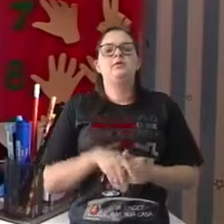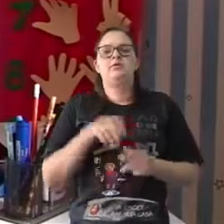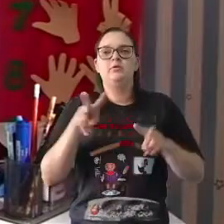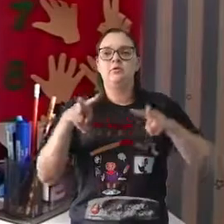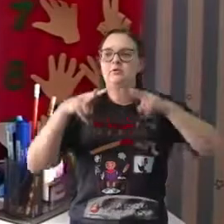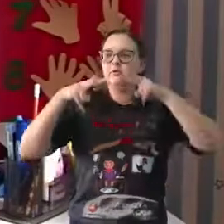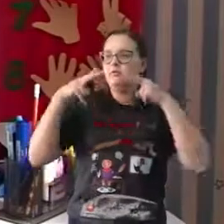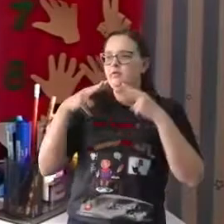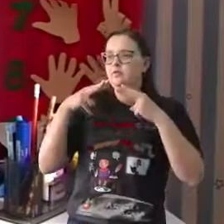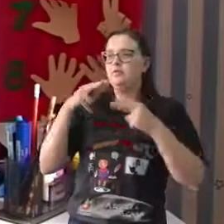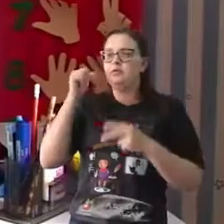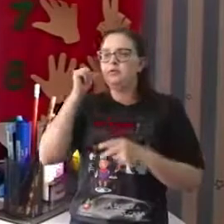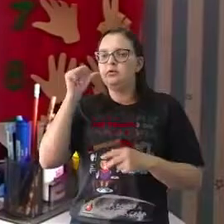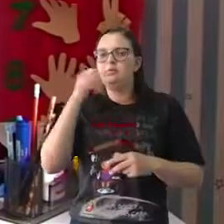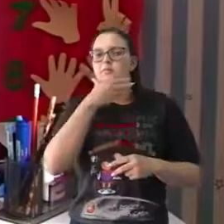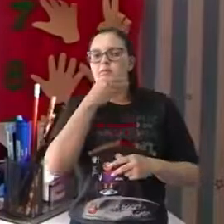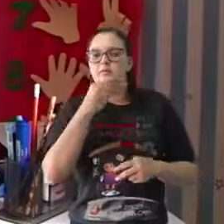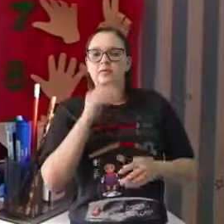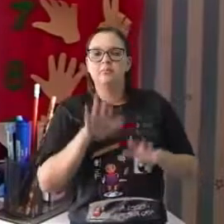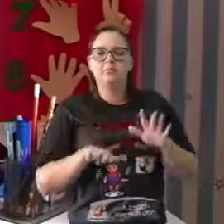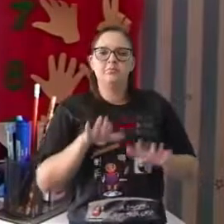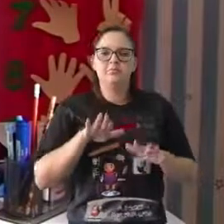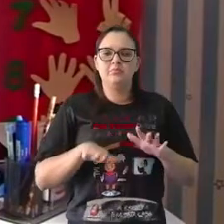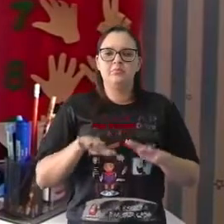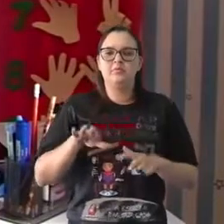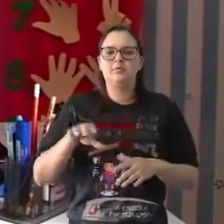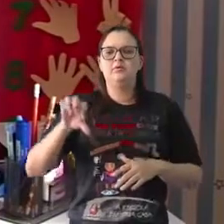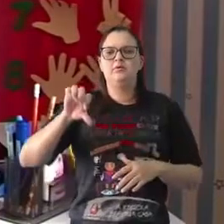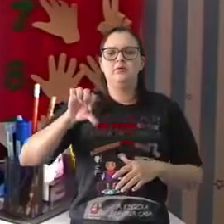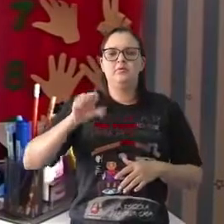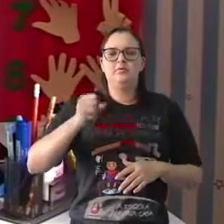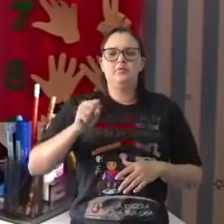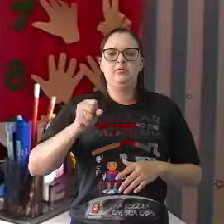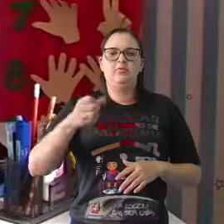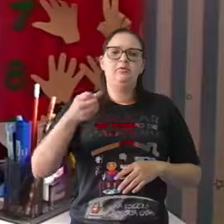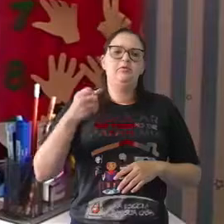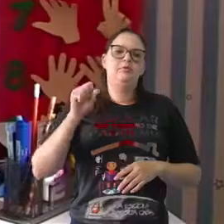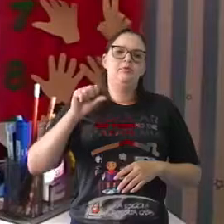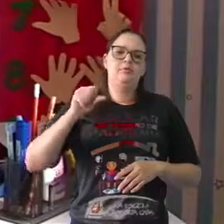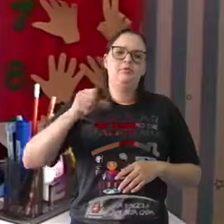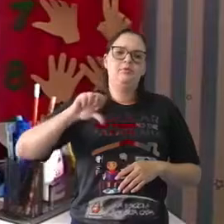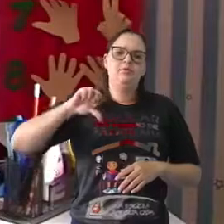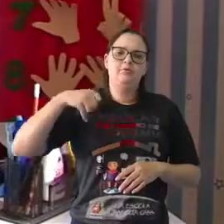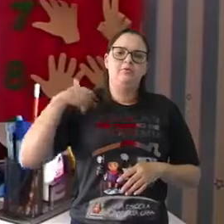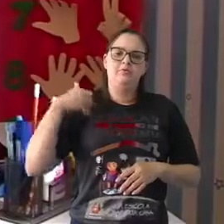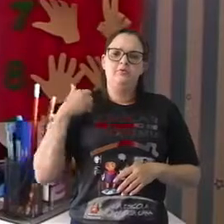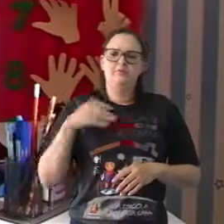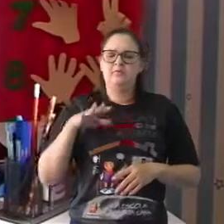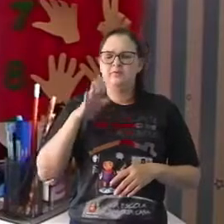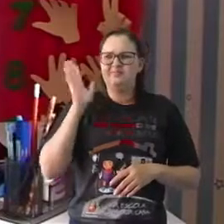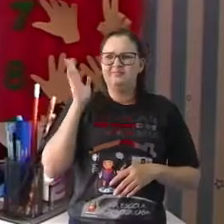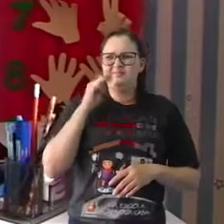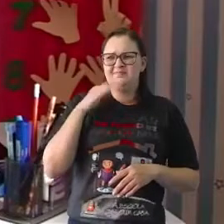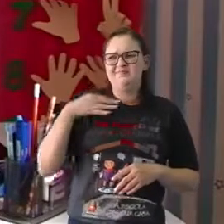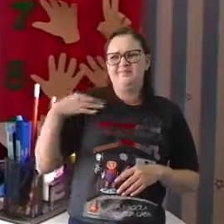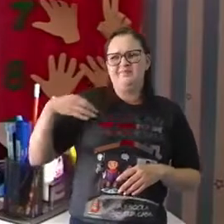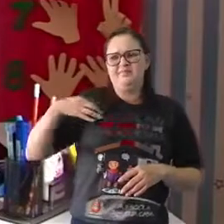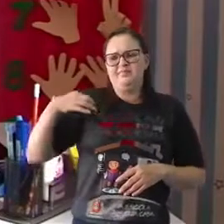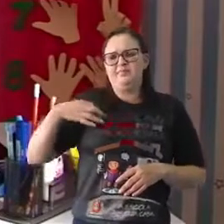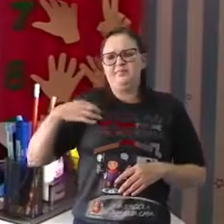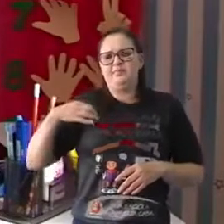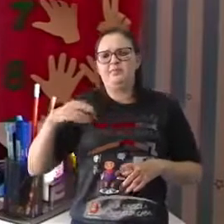menina a partir de 8, 9 anos, aquele cheirinho nas axilas, aí você vai perceber que ela está entrando